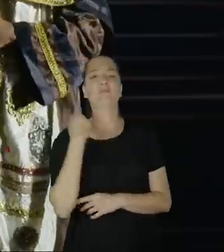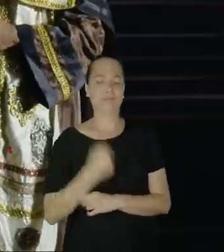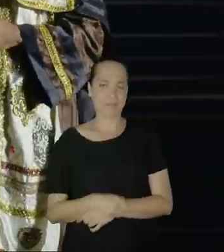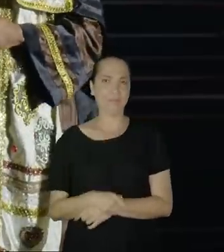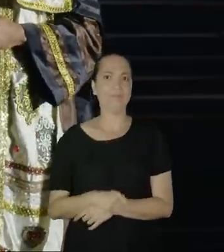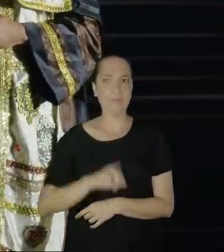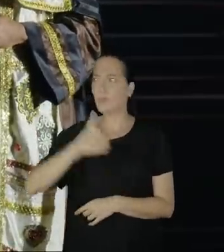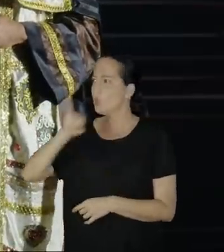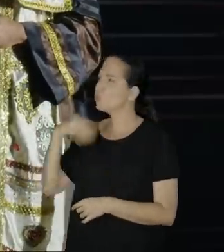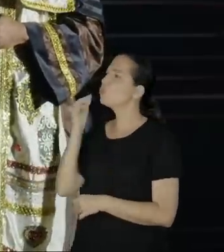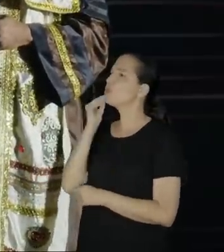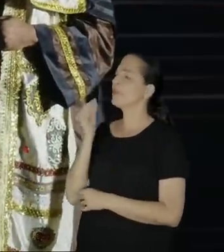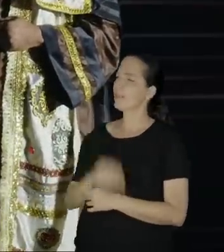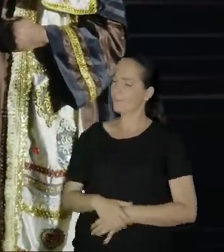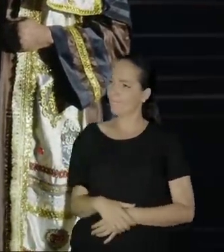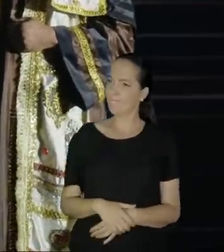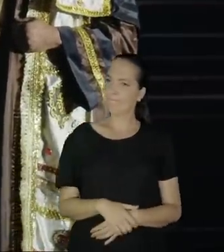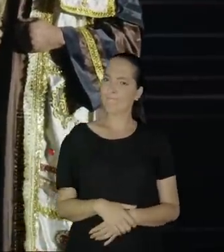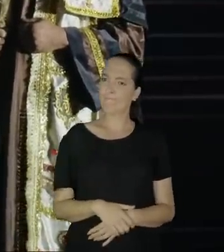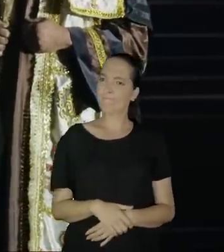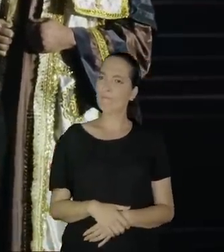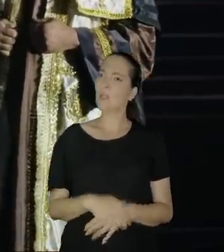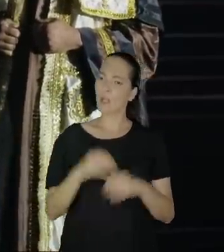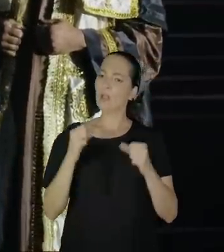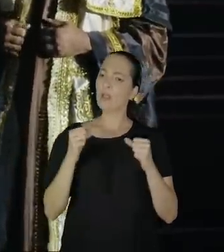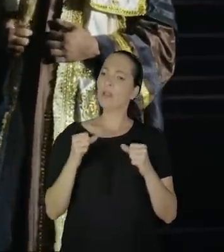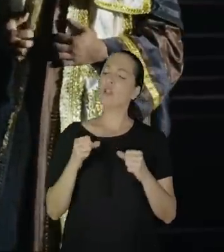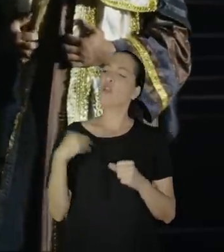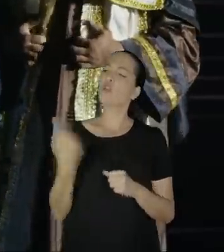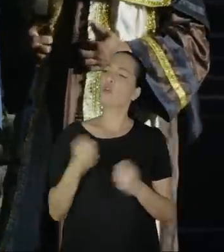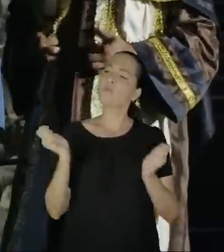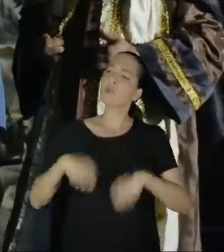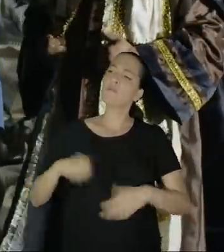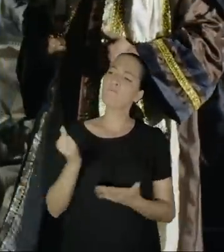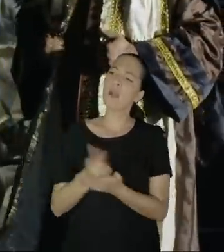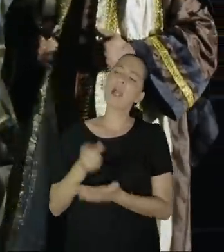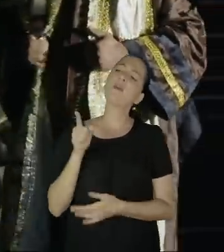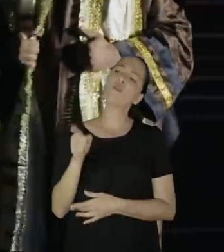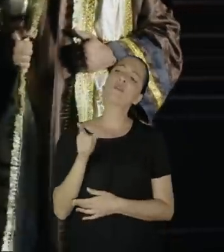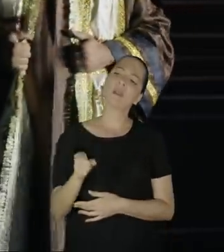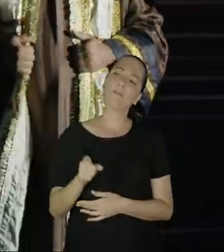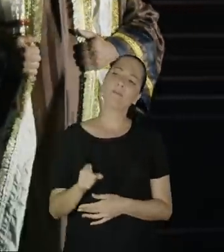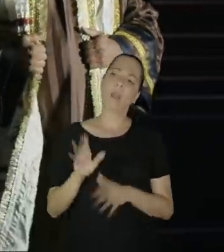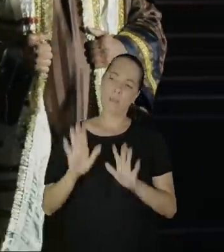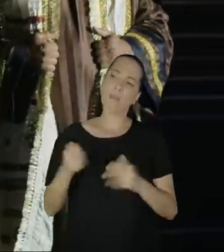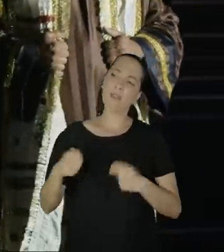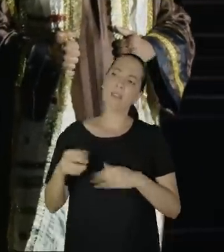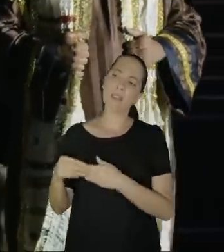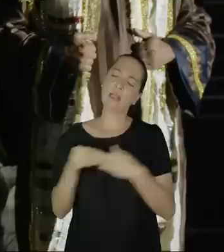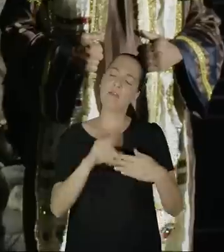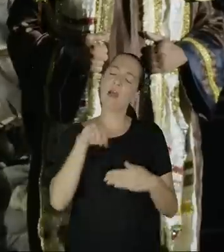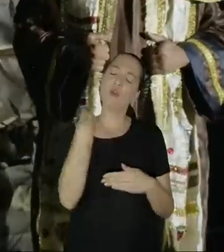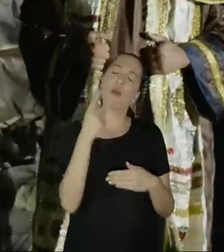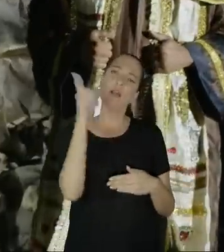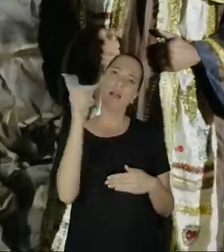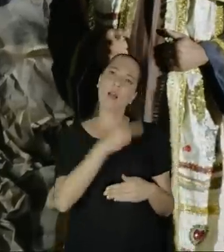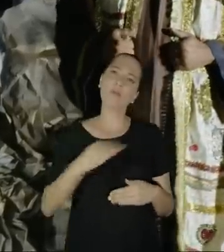Judas Iscariotes poderá ser bem retribuído se nos levar até seu mestre.